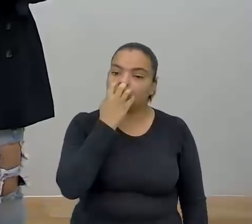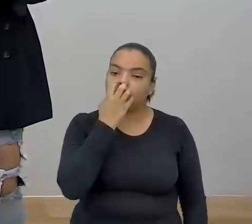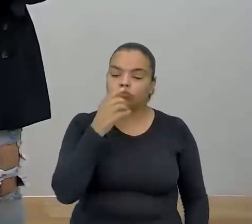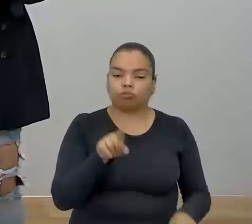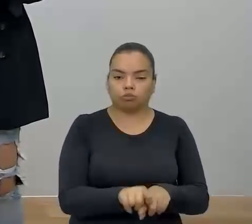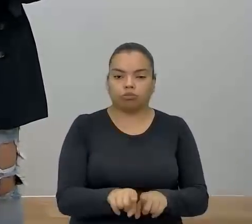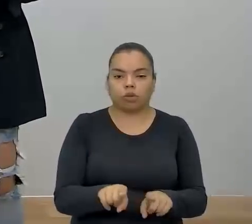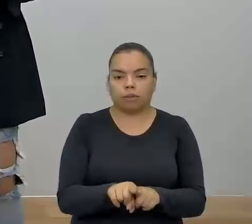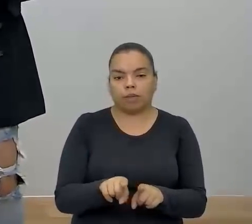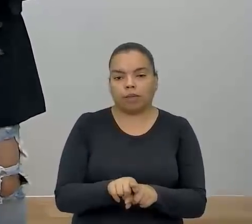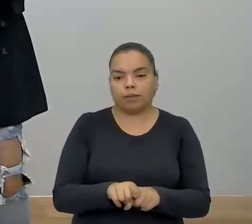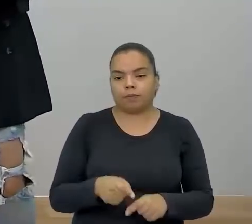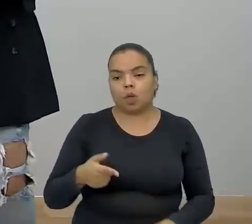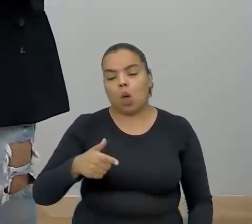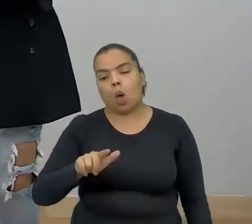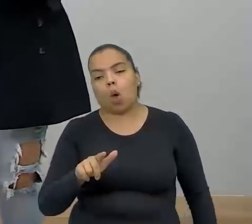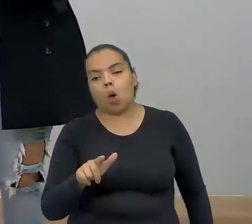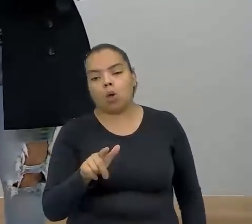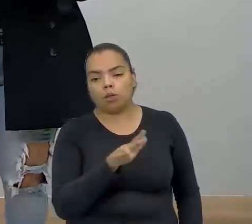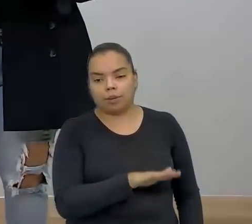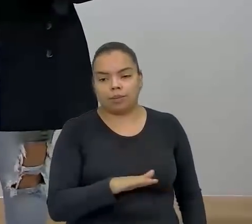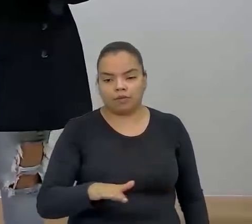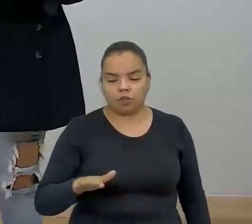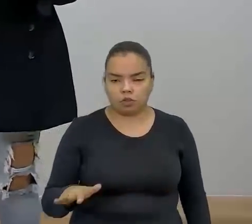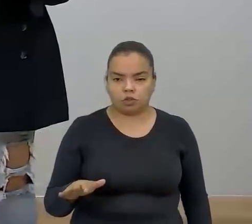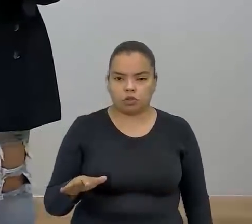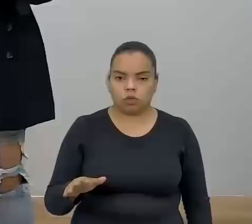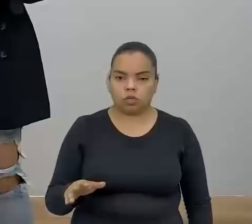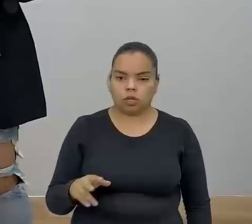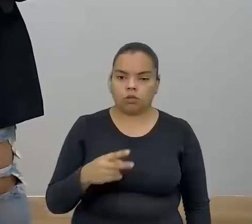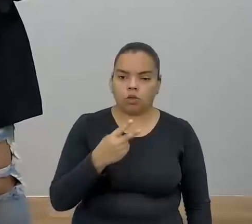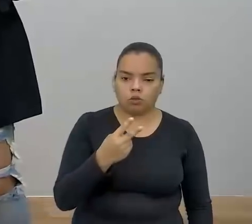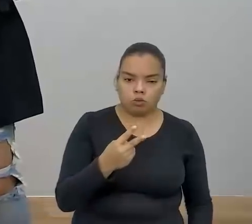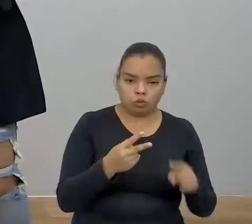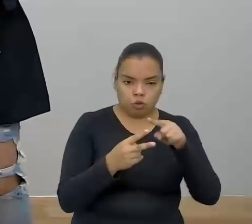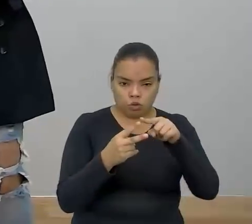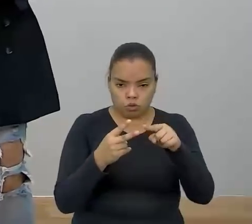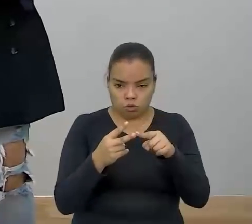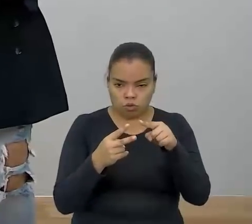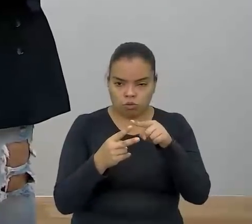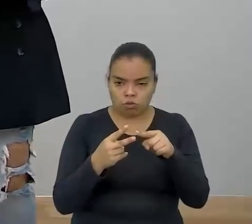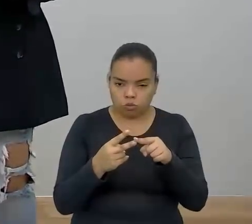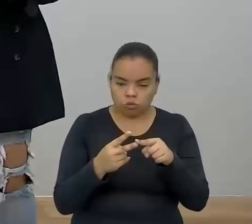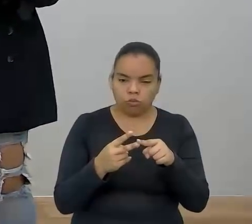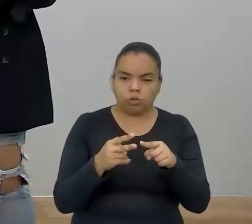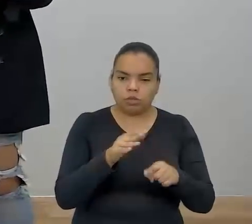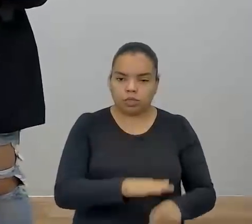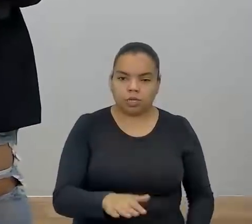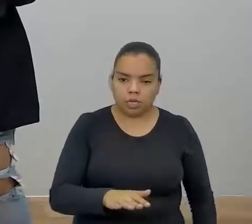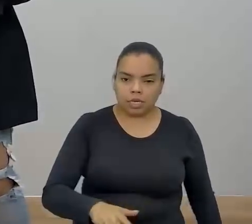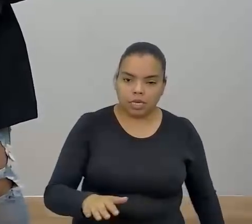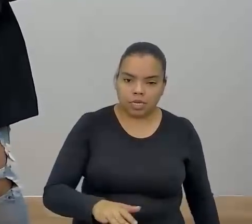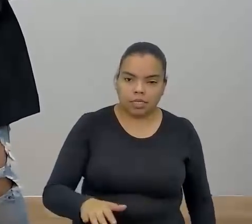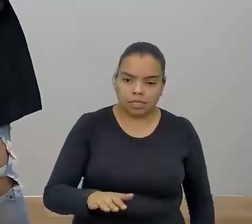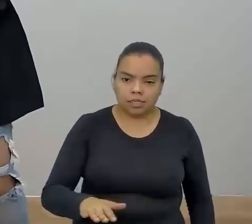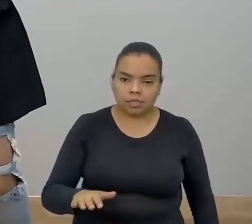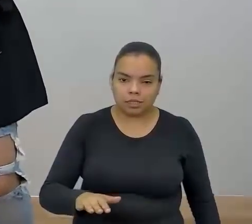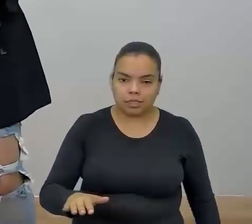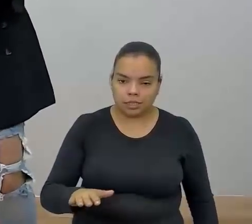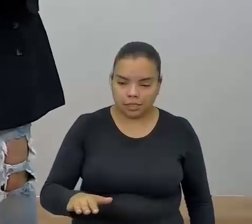tem outra professora, Maria, falando 2 crianças brincando com uma boneca de pano. A outra já viu